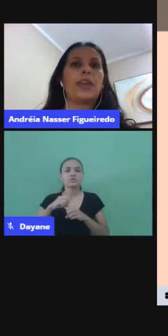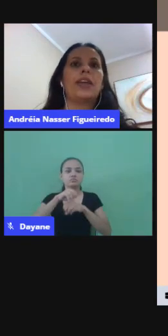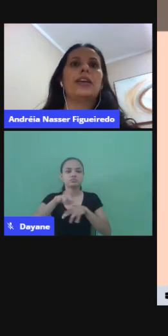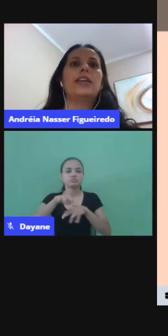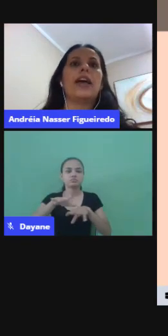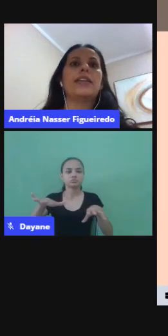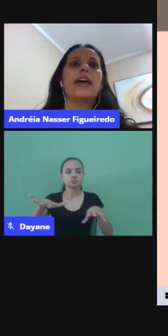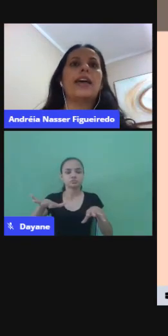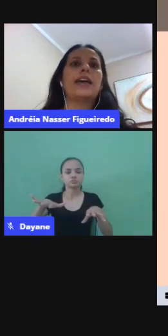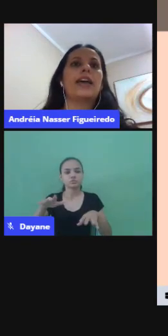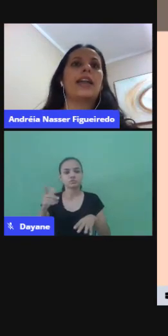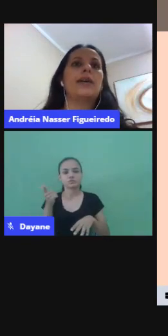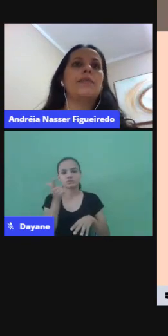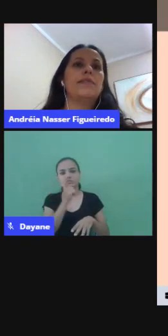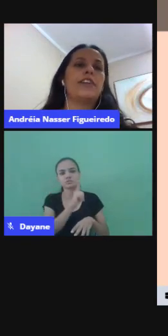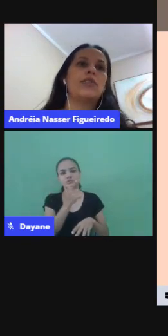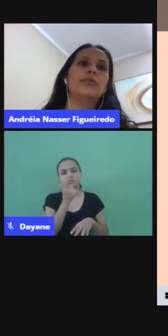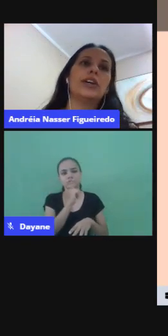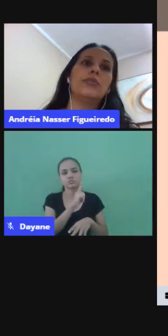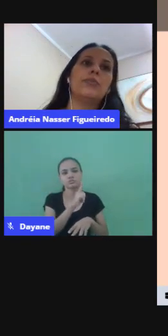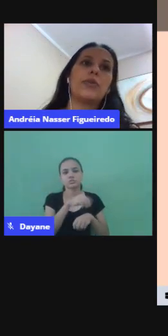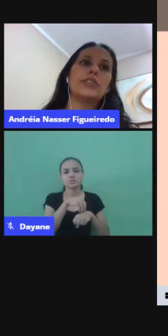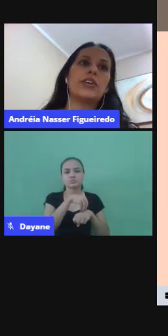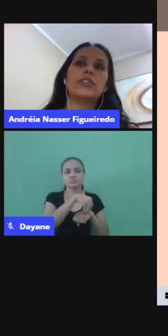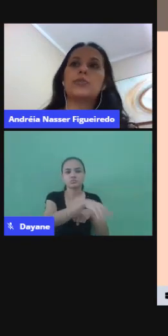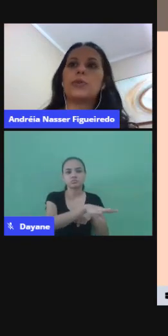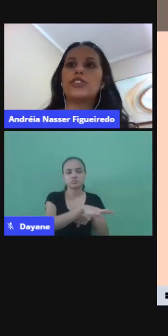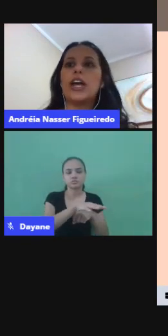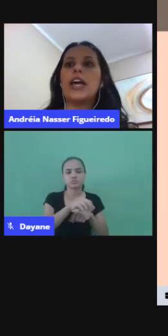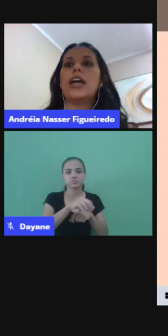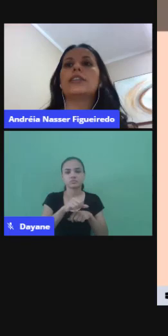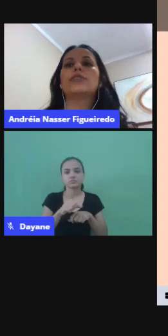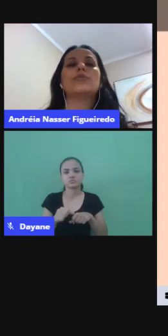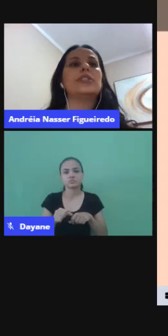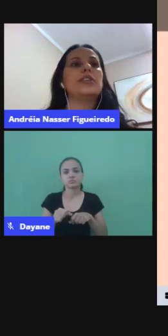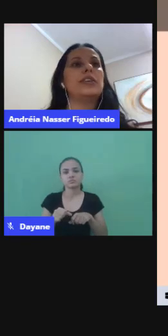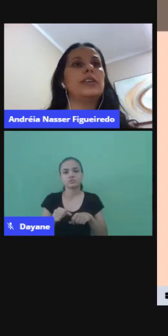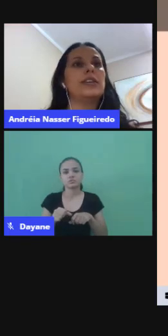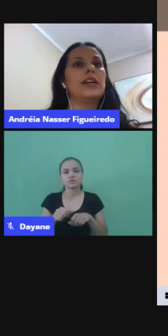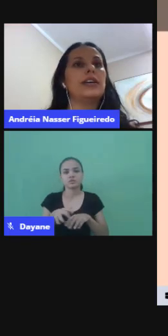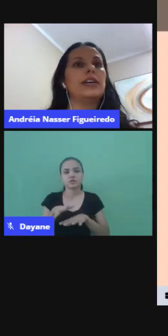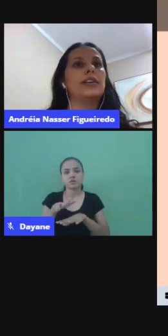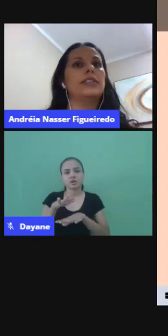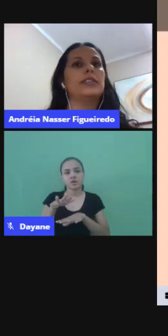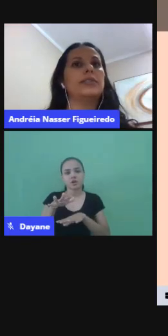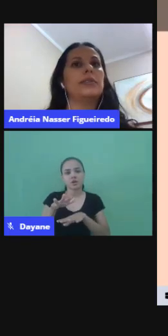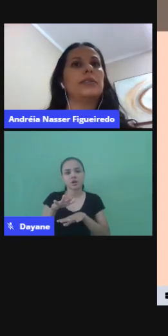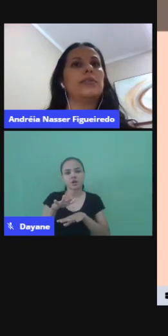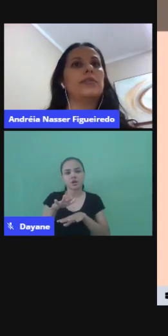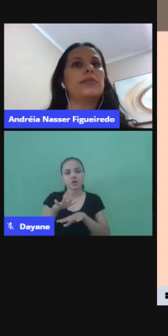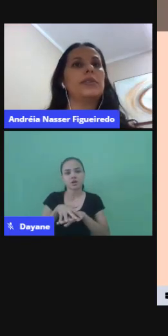UANA. E a ideia é que ela vá contando um pouco a história dos projetos e